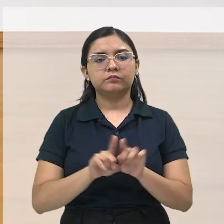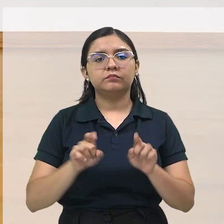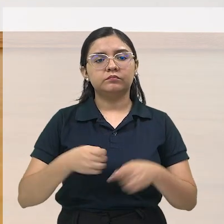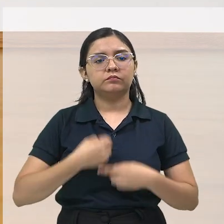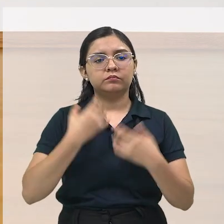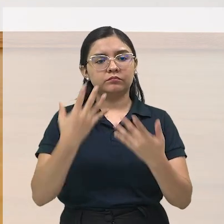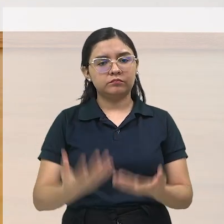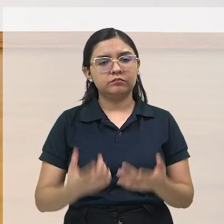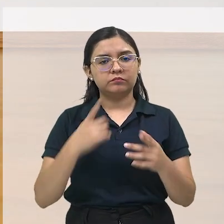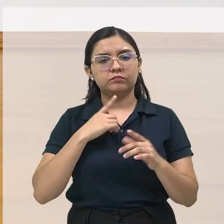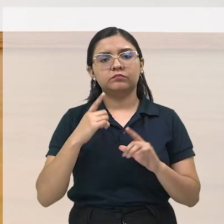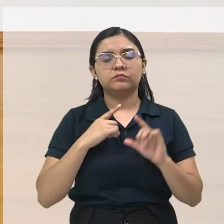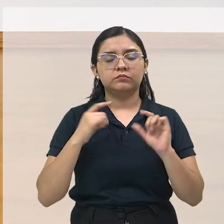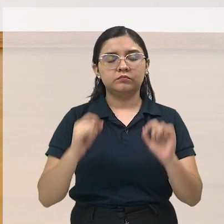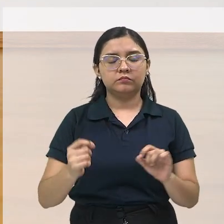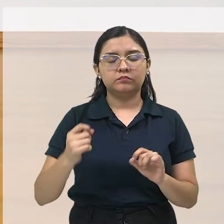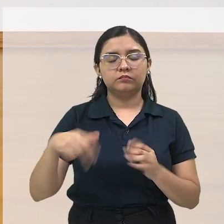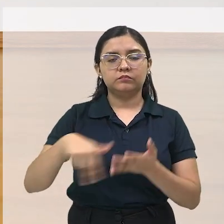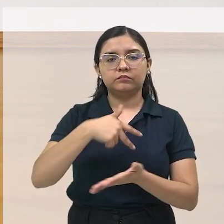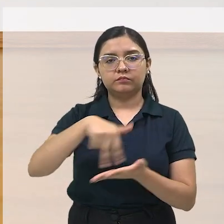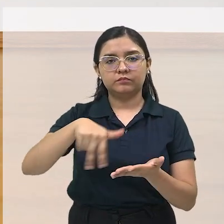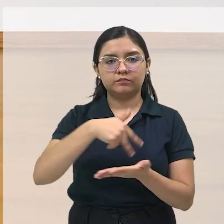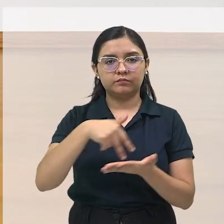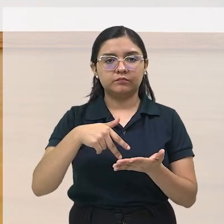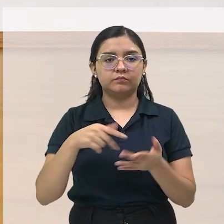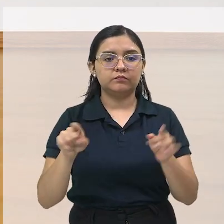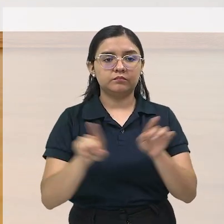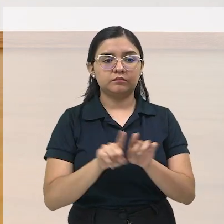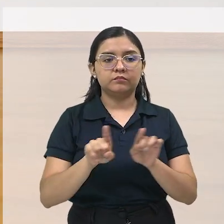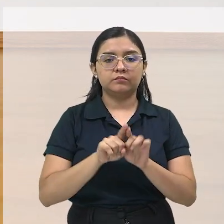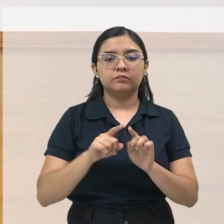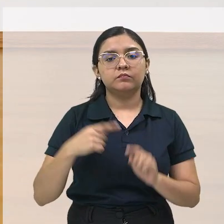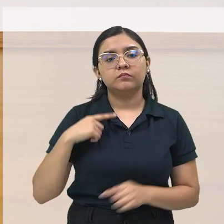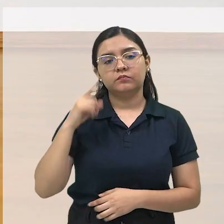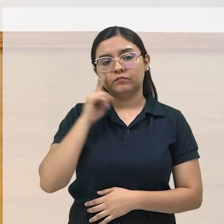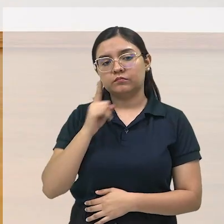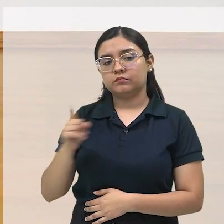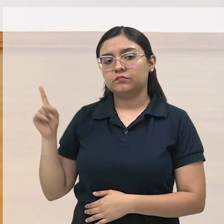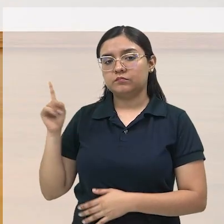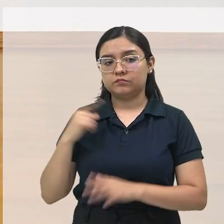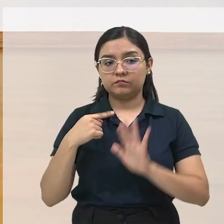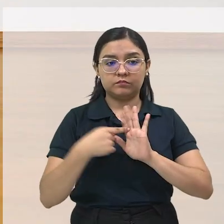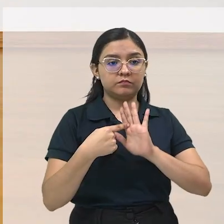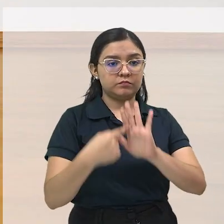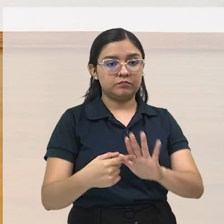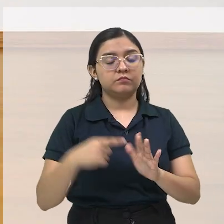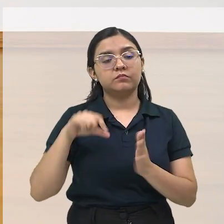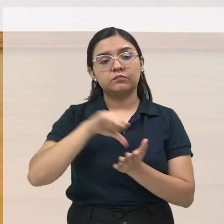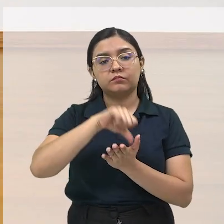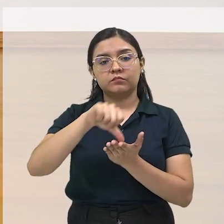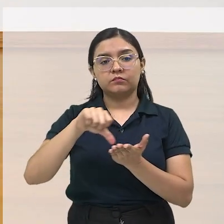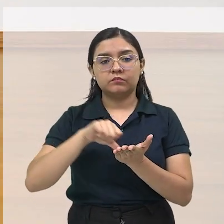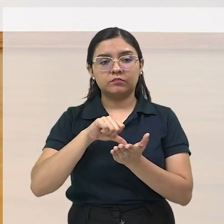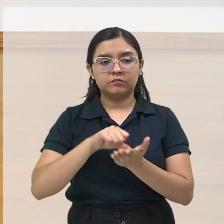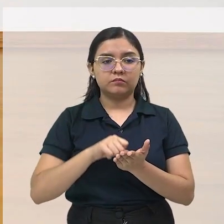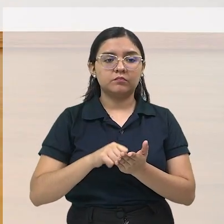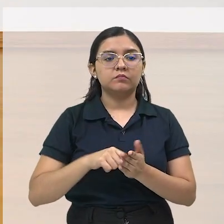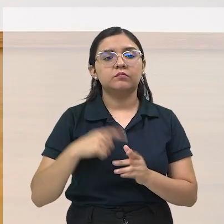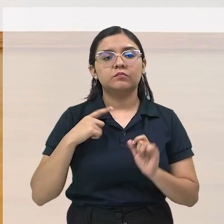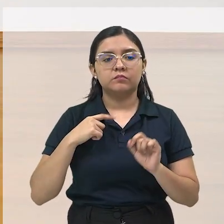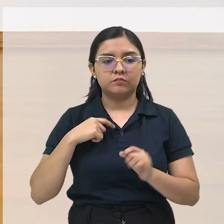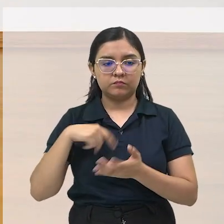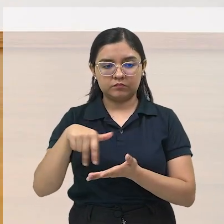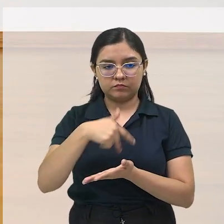expressão cultural, na verdade? E a gente falou sobre um pouco das danças no Brasil. Olha só, já apareceu o nosso mapa aqui com uma bailarina